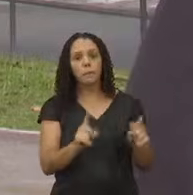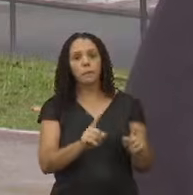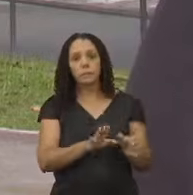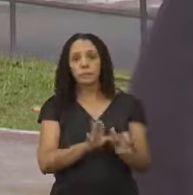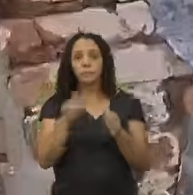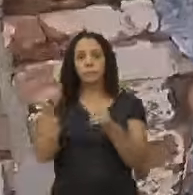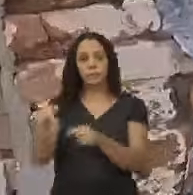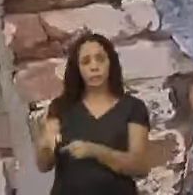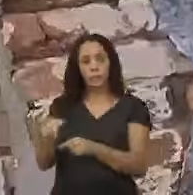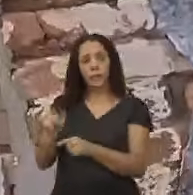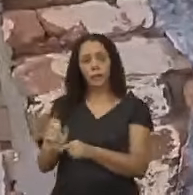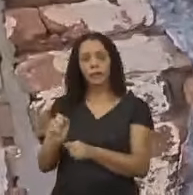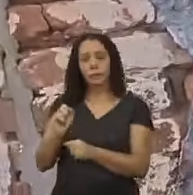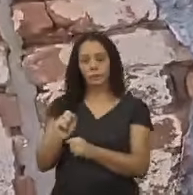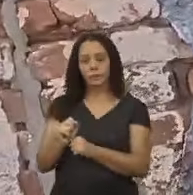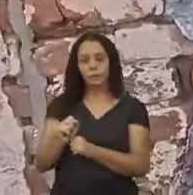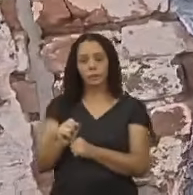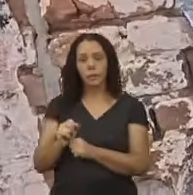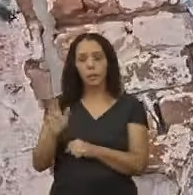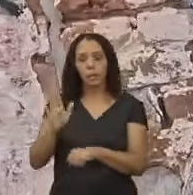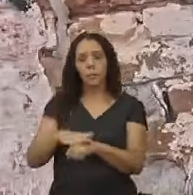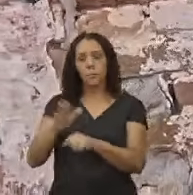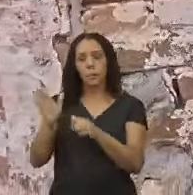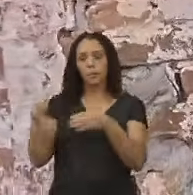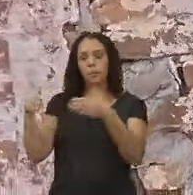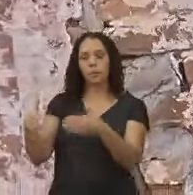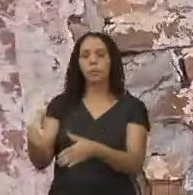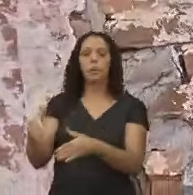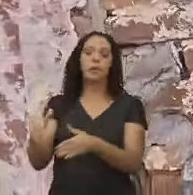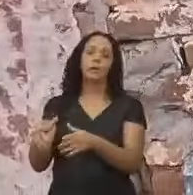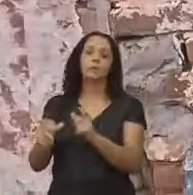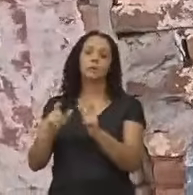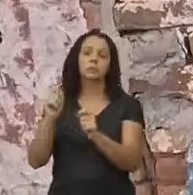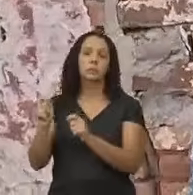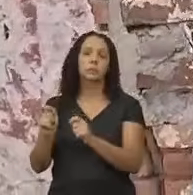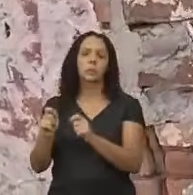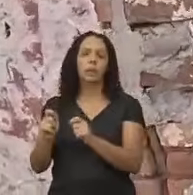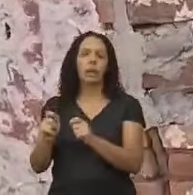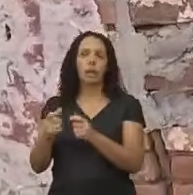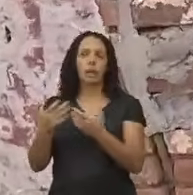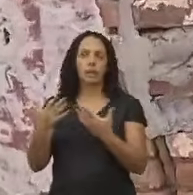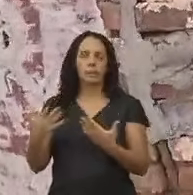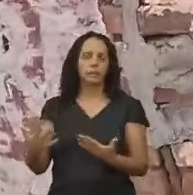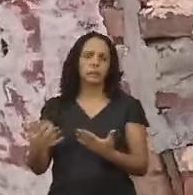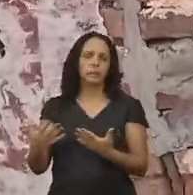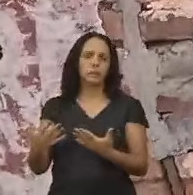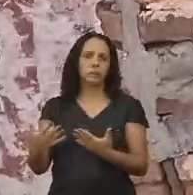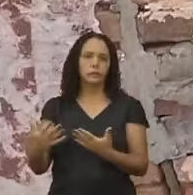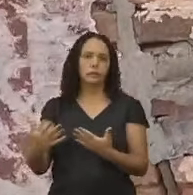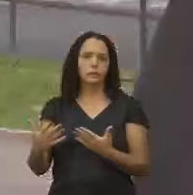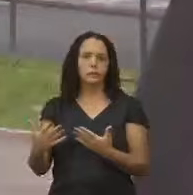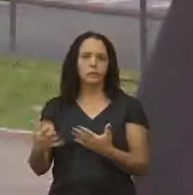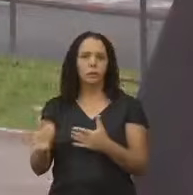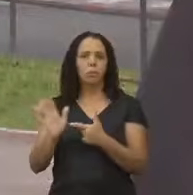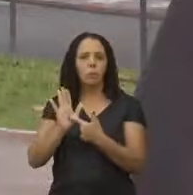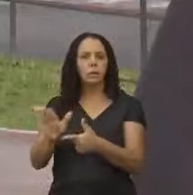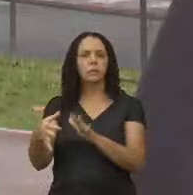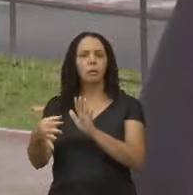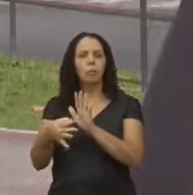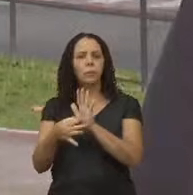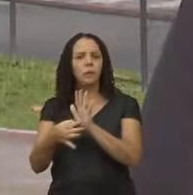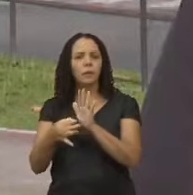o grafite ele está mais atrelado à intervenção no sentido de choque, no sentido de